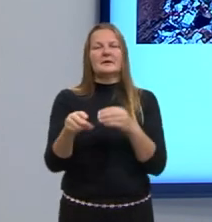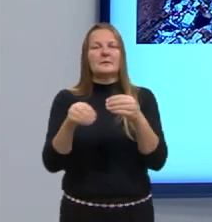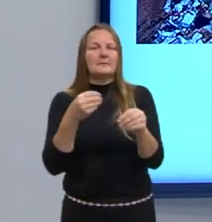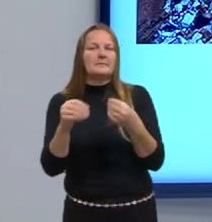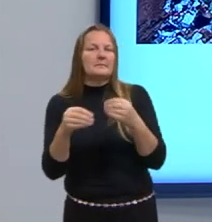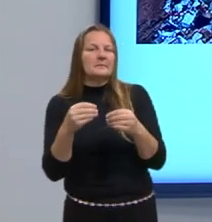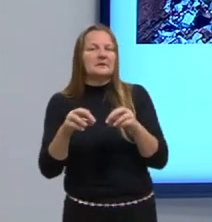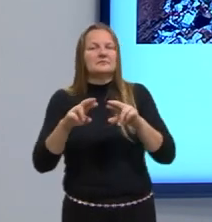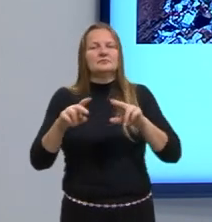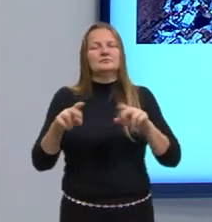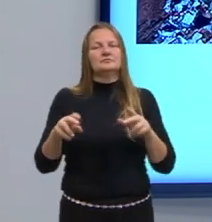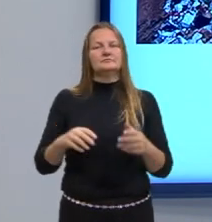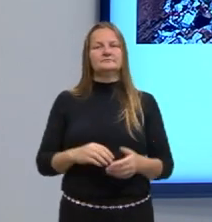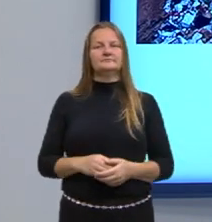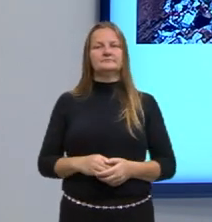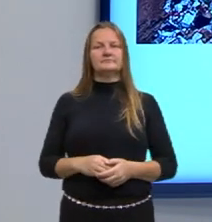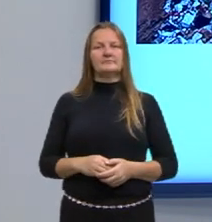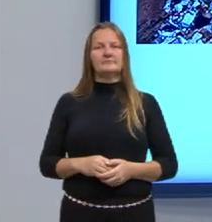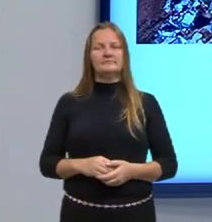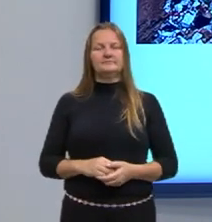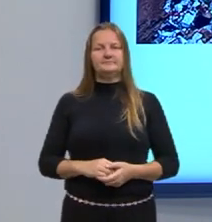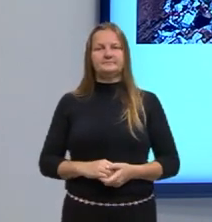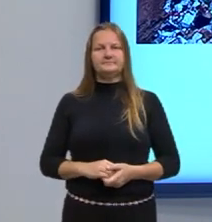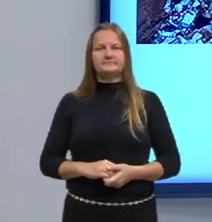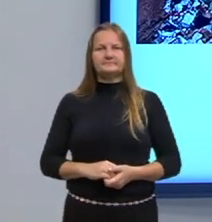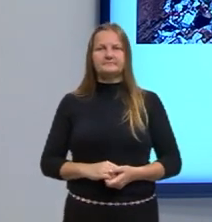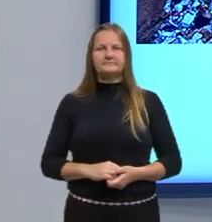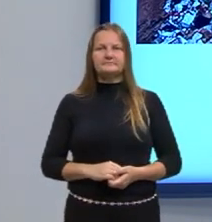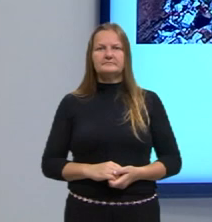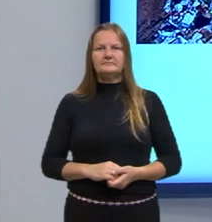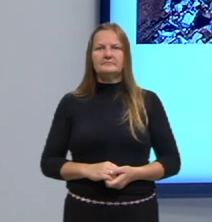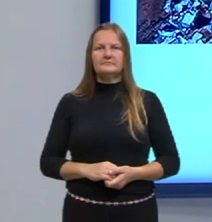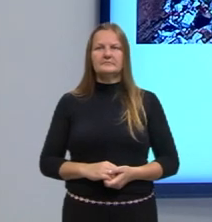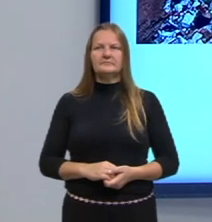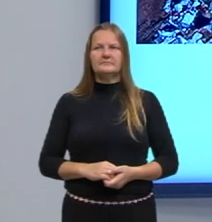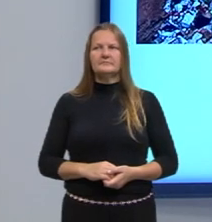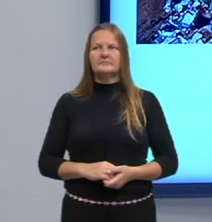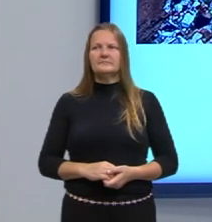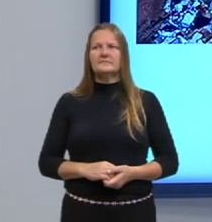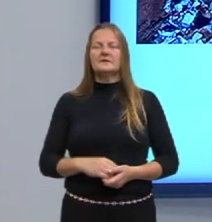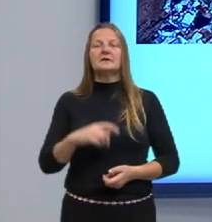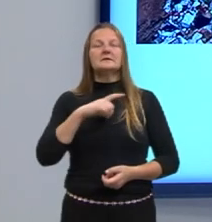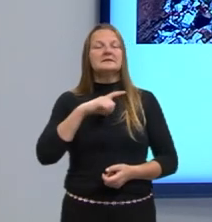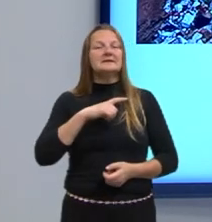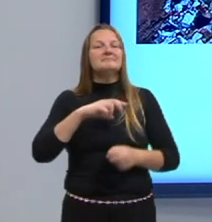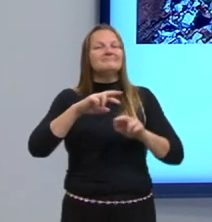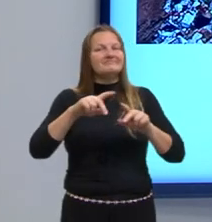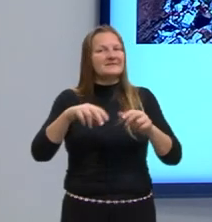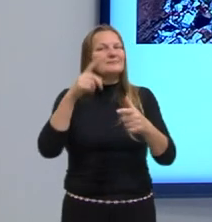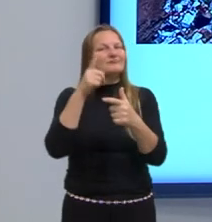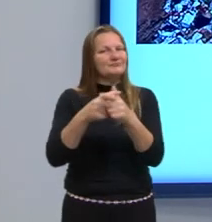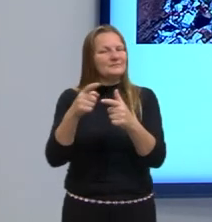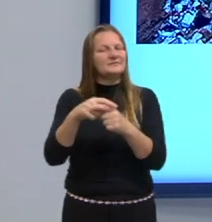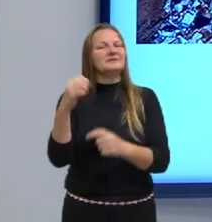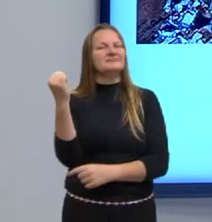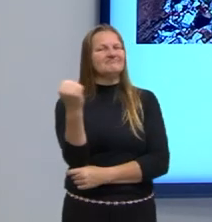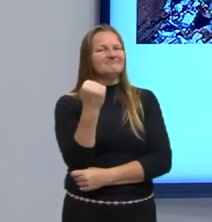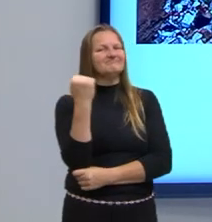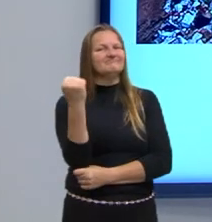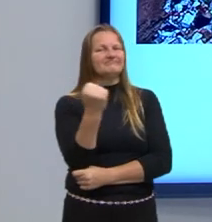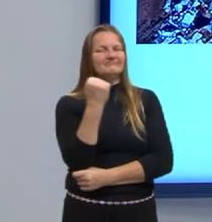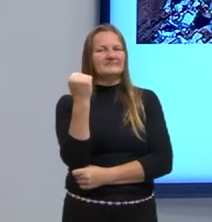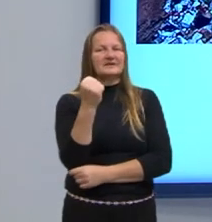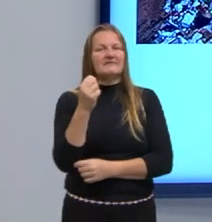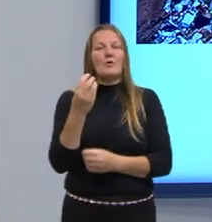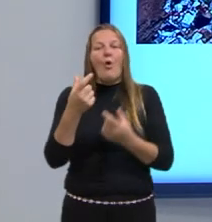ou que é feito de plástico de polímero Então existe uma problemática muito grande no